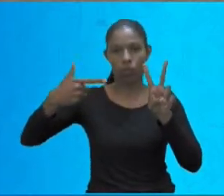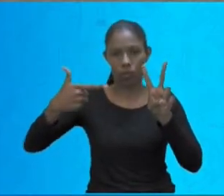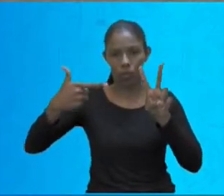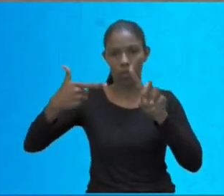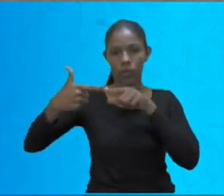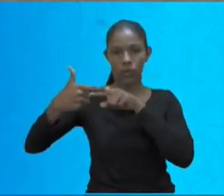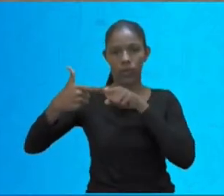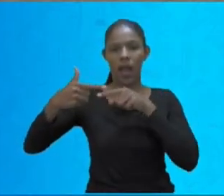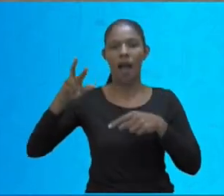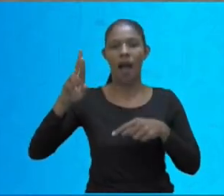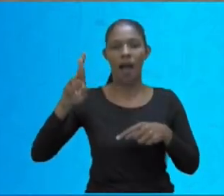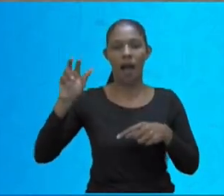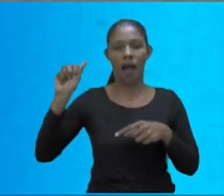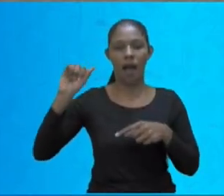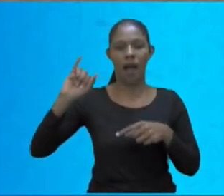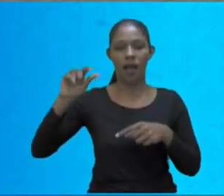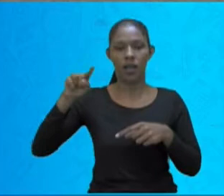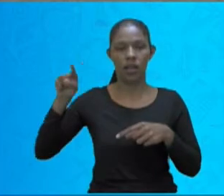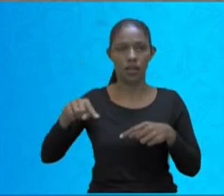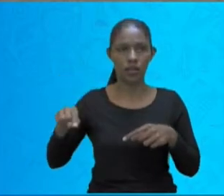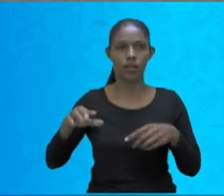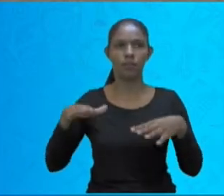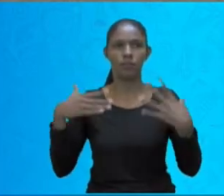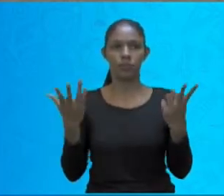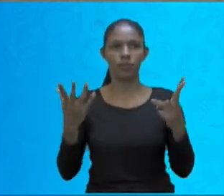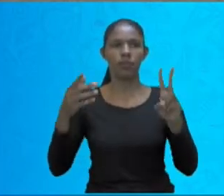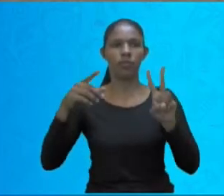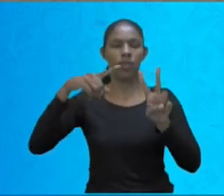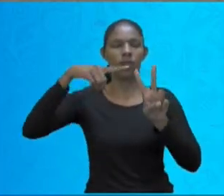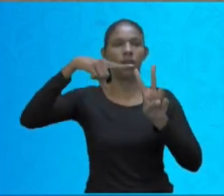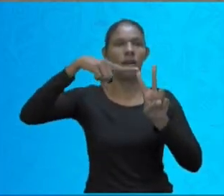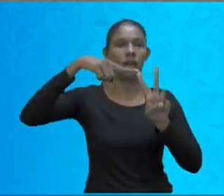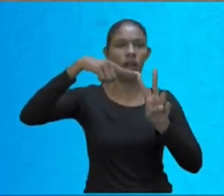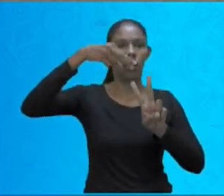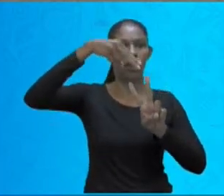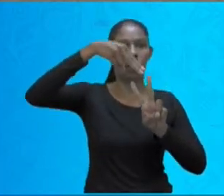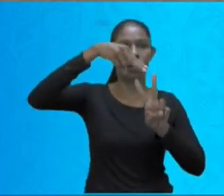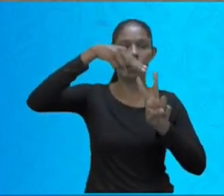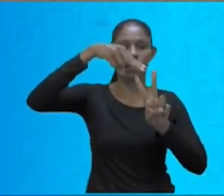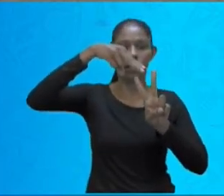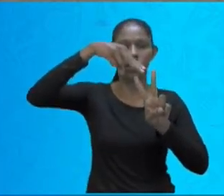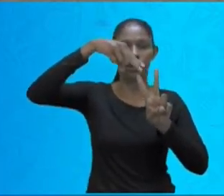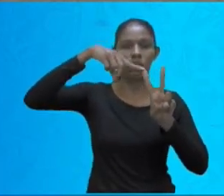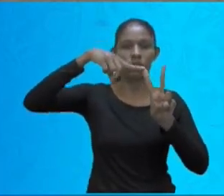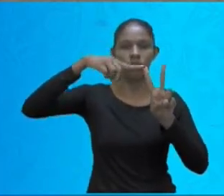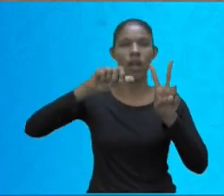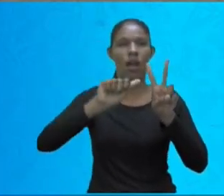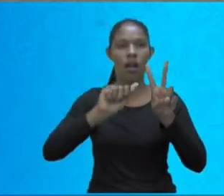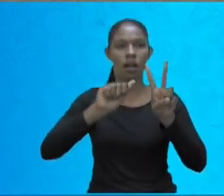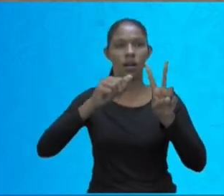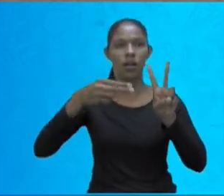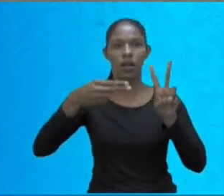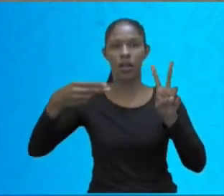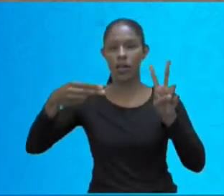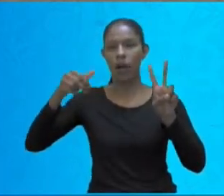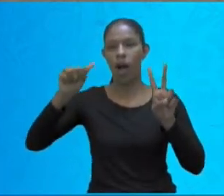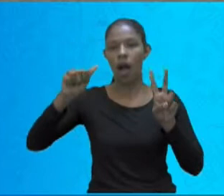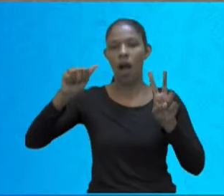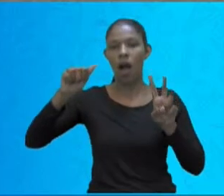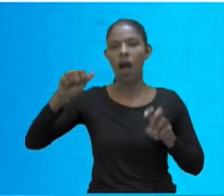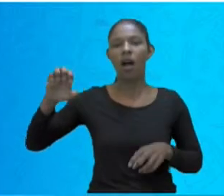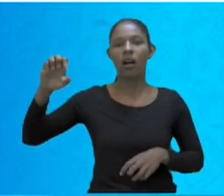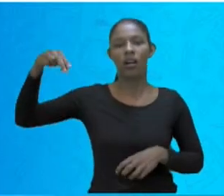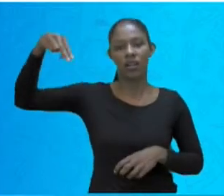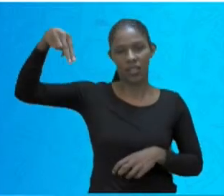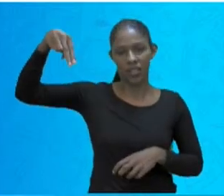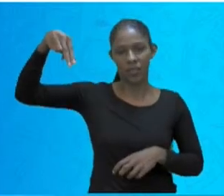N raiz de A, ou raiz enésima de A, é igual a A elevado a N. O que isso quer dizer? Vejam